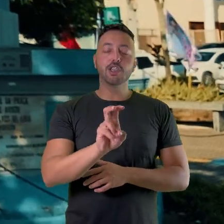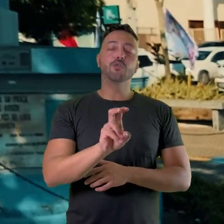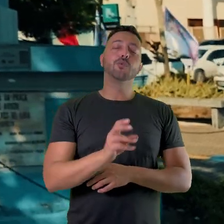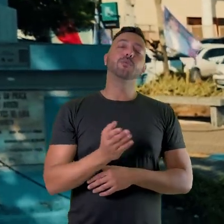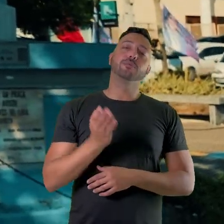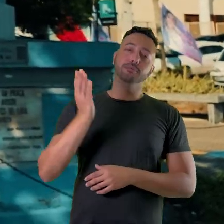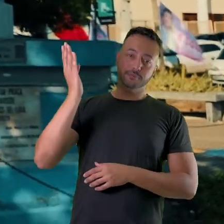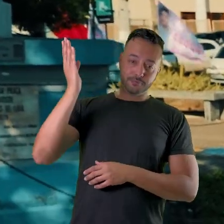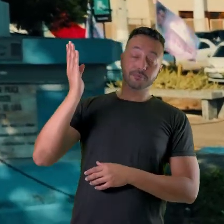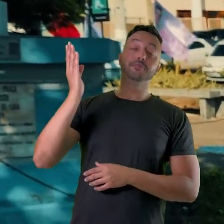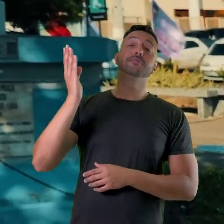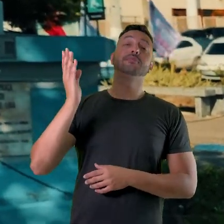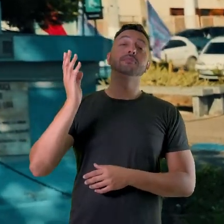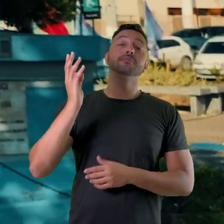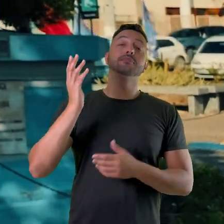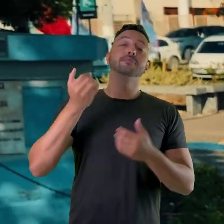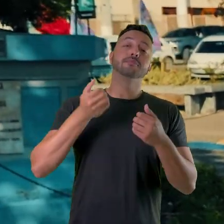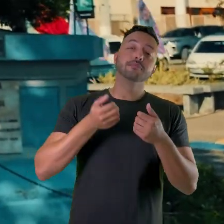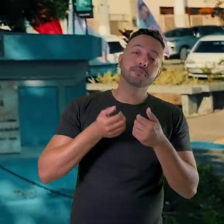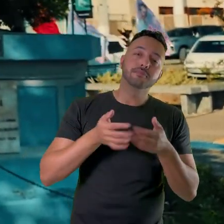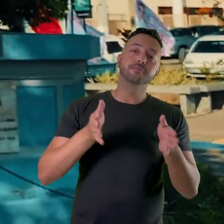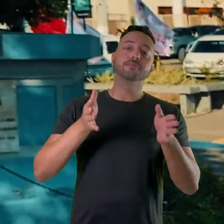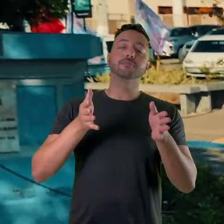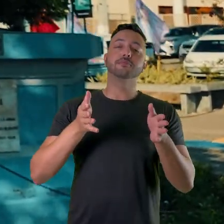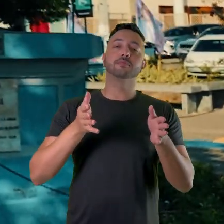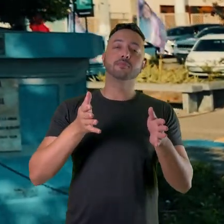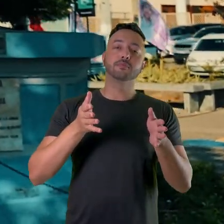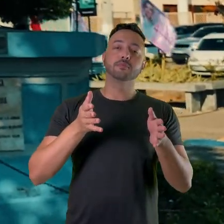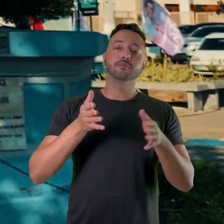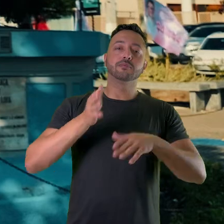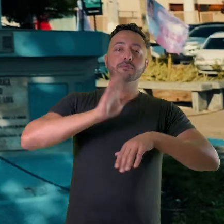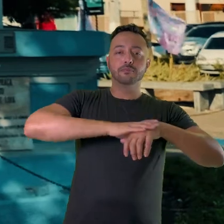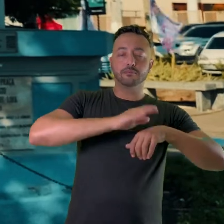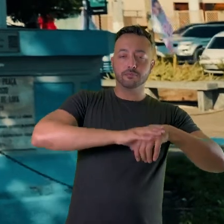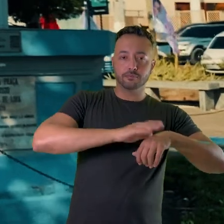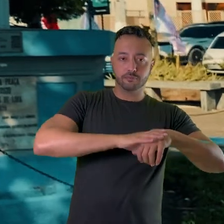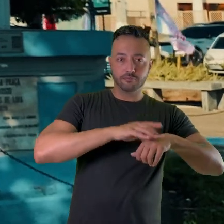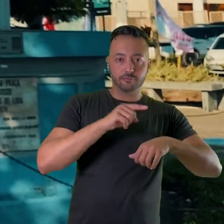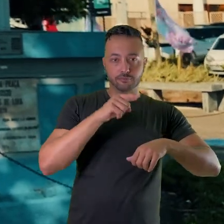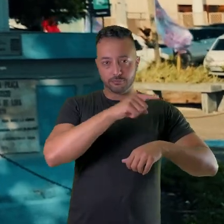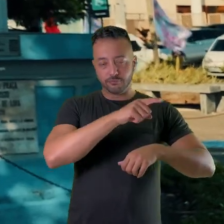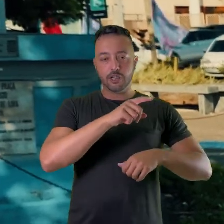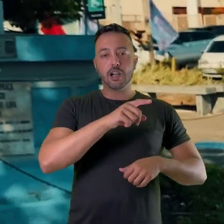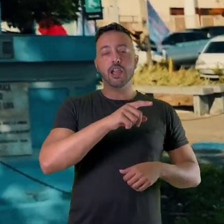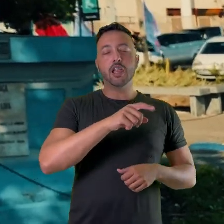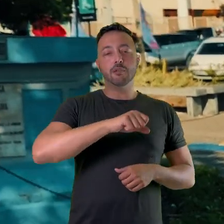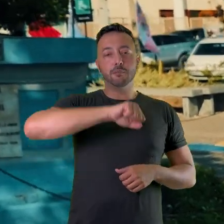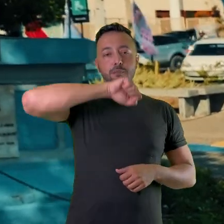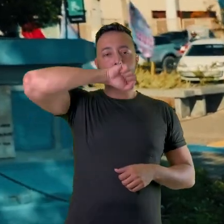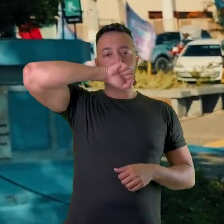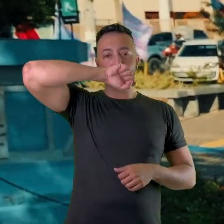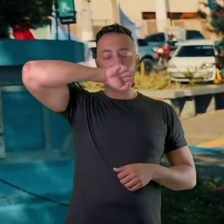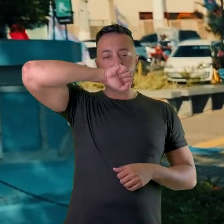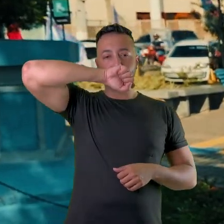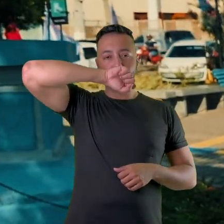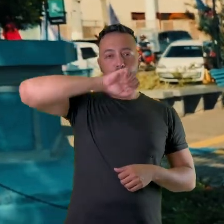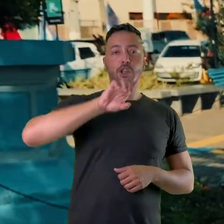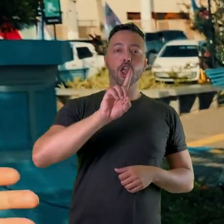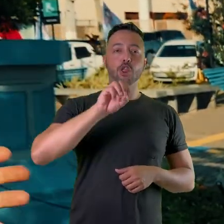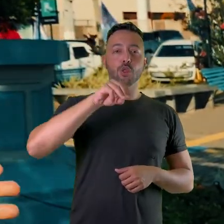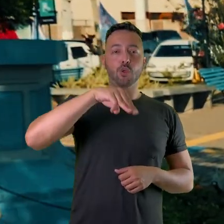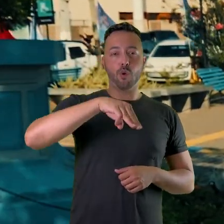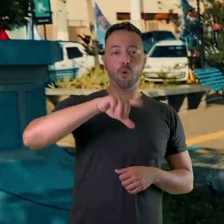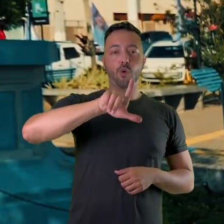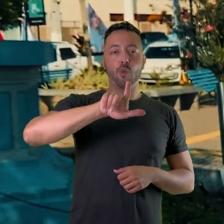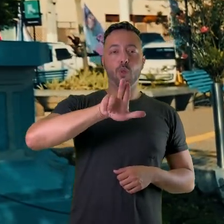ele teve a iniciativa do então bispo Dom Luiz de Brito